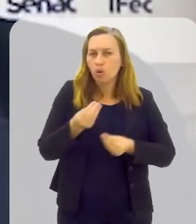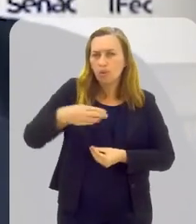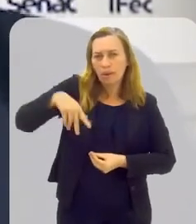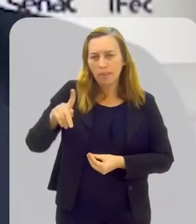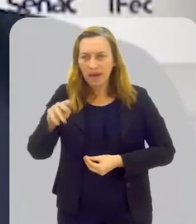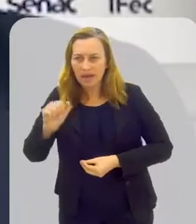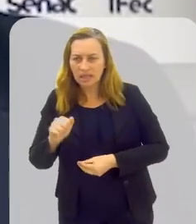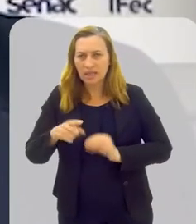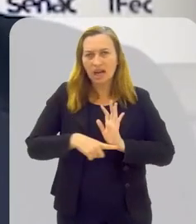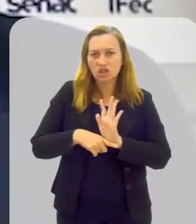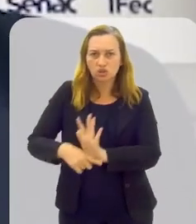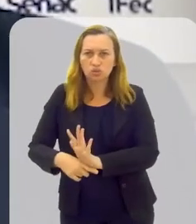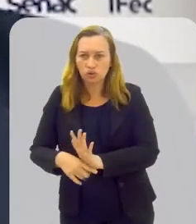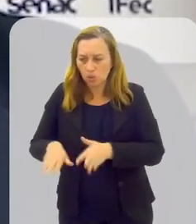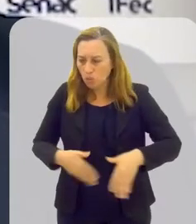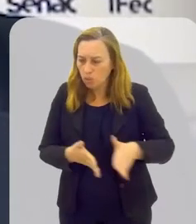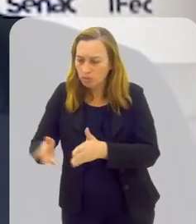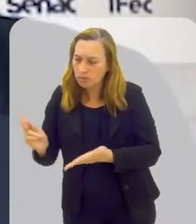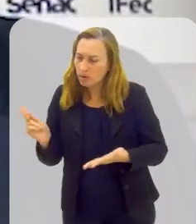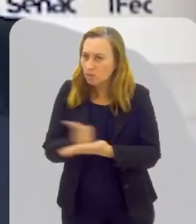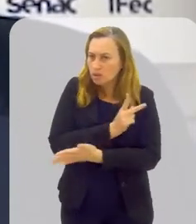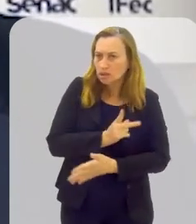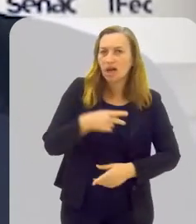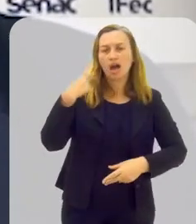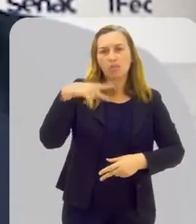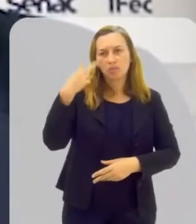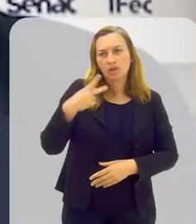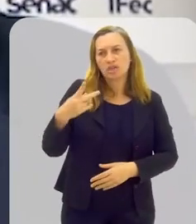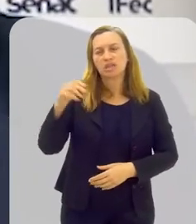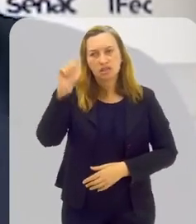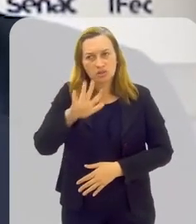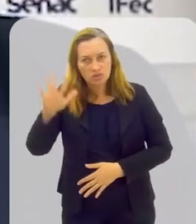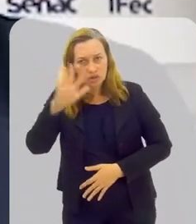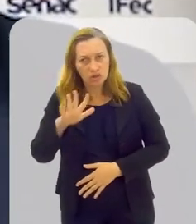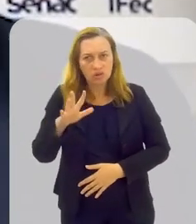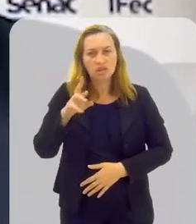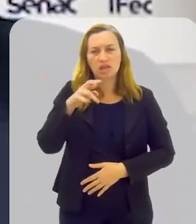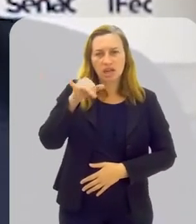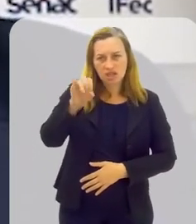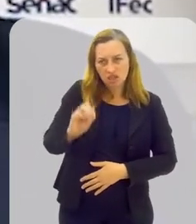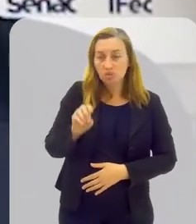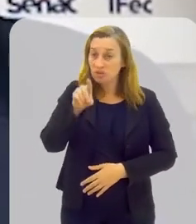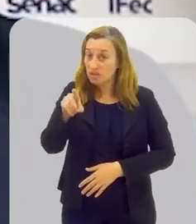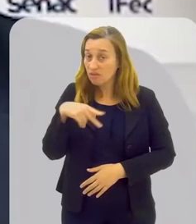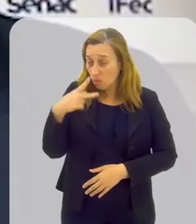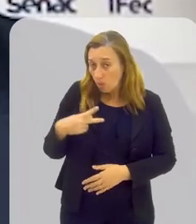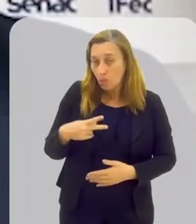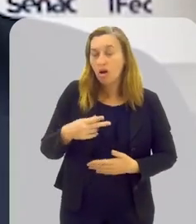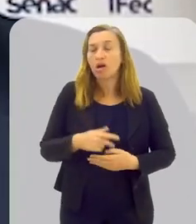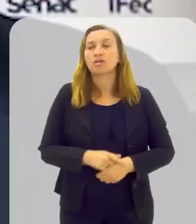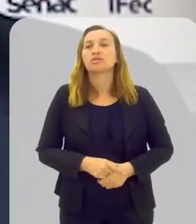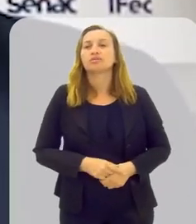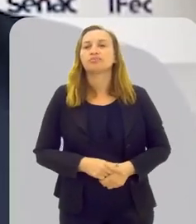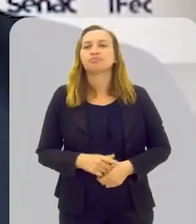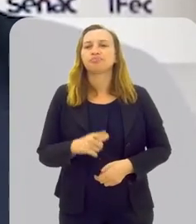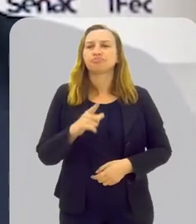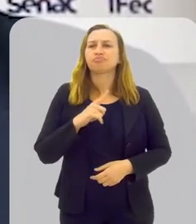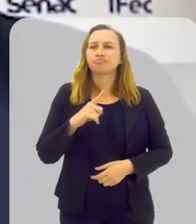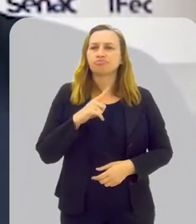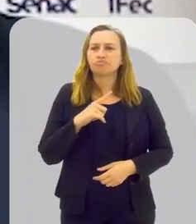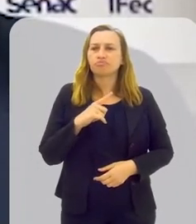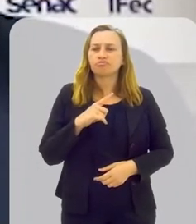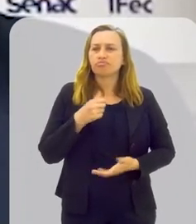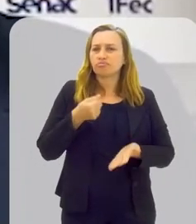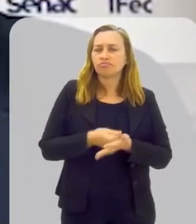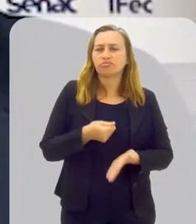a máquina é um meio é um caminho para que essa logística reversa aconteça a política nacional de resíduos sólidos como você falou ela tem